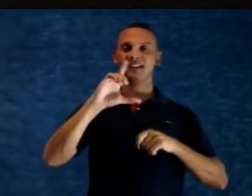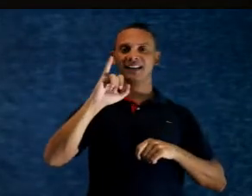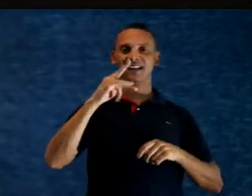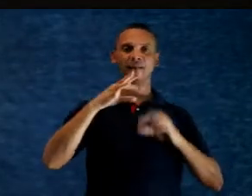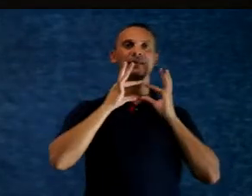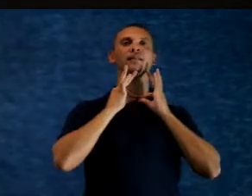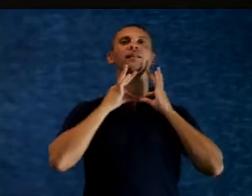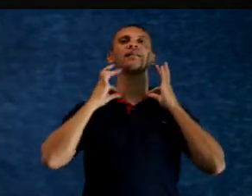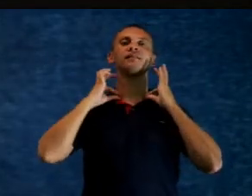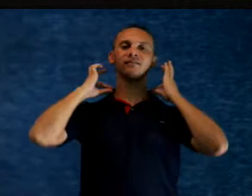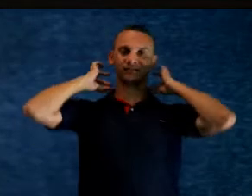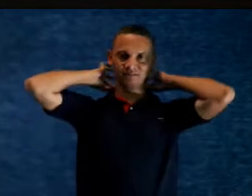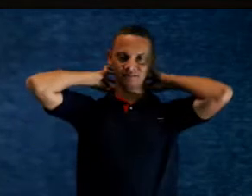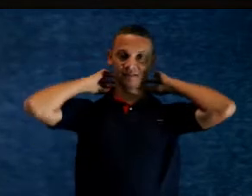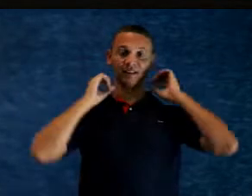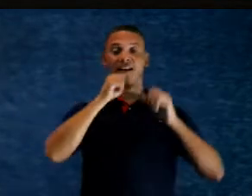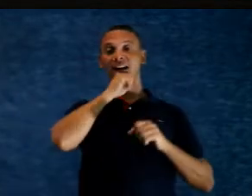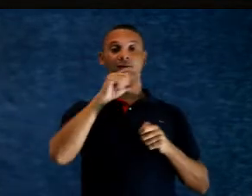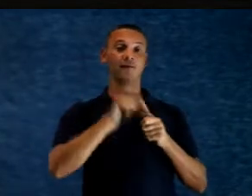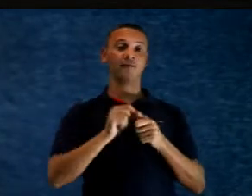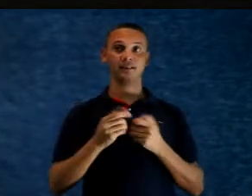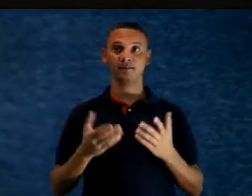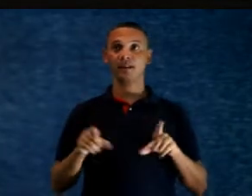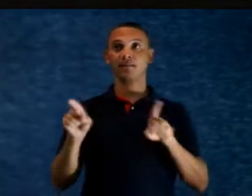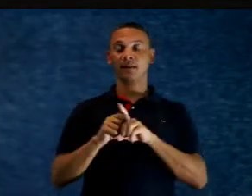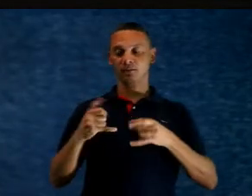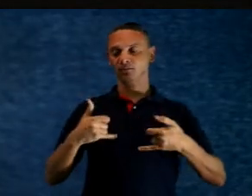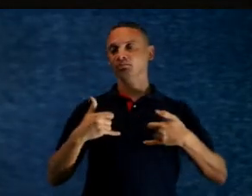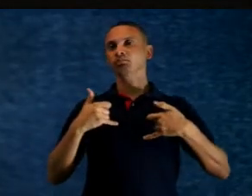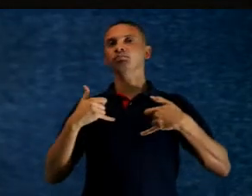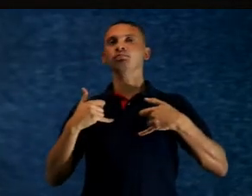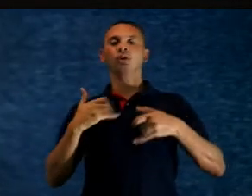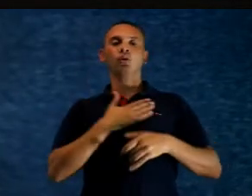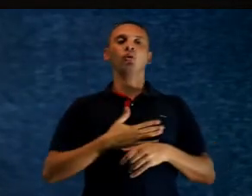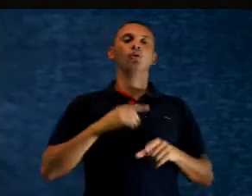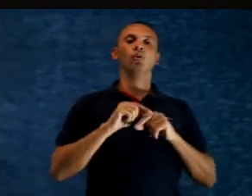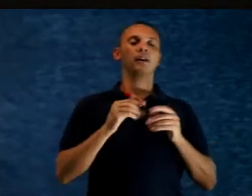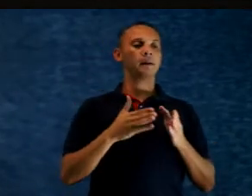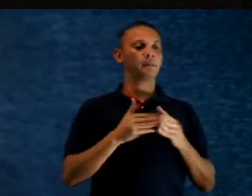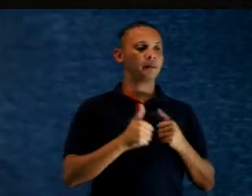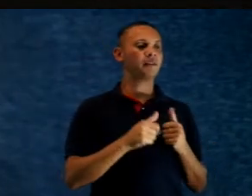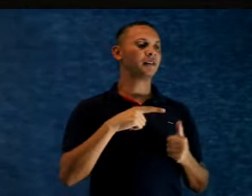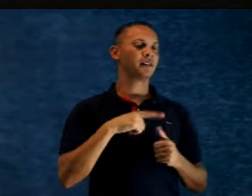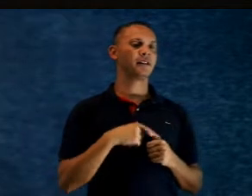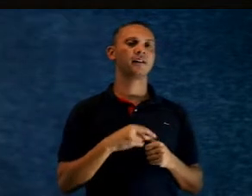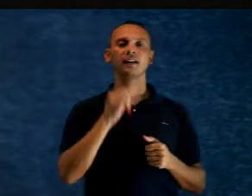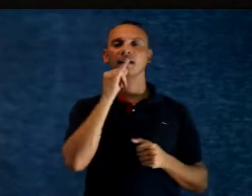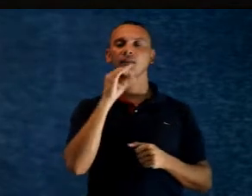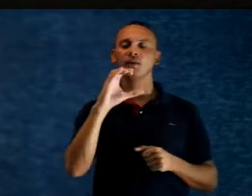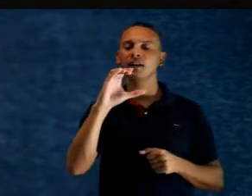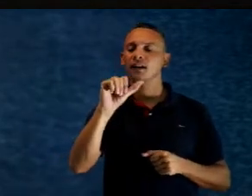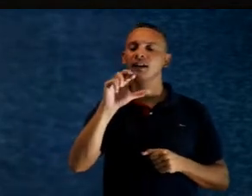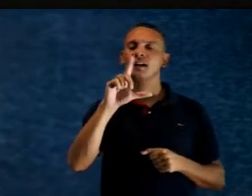engraçado, né? Drummond, a partir de uma certa idade, passou a usar dentadura, né, prótese dentária, então os